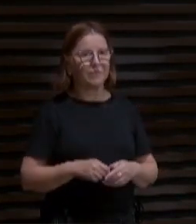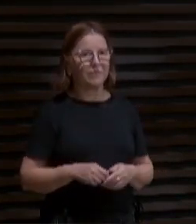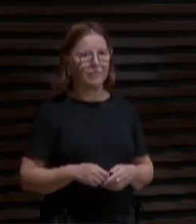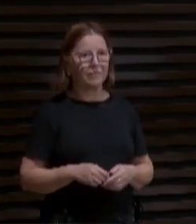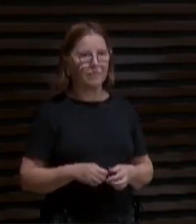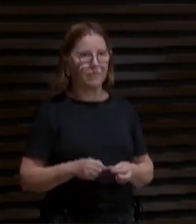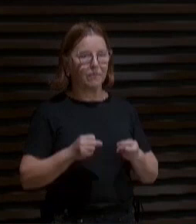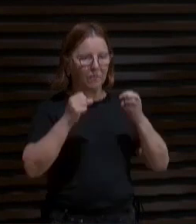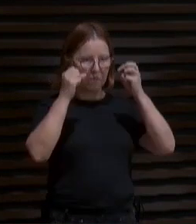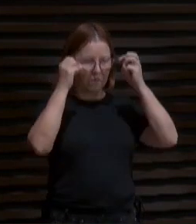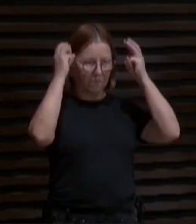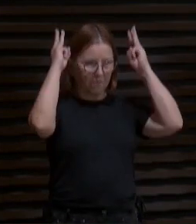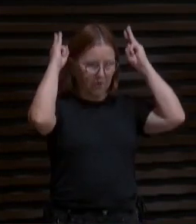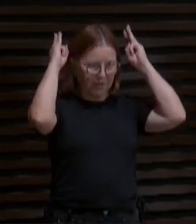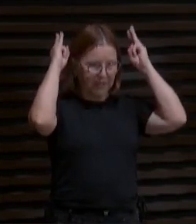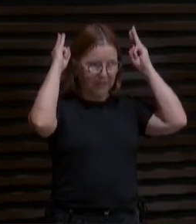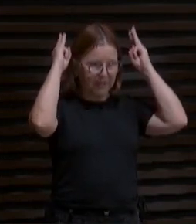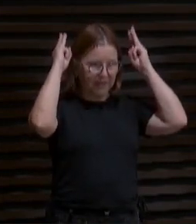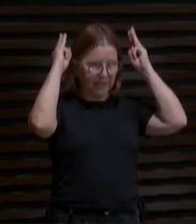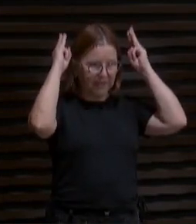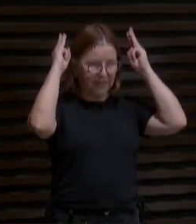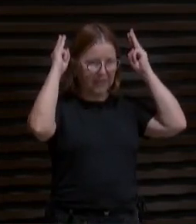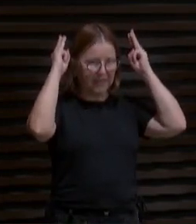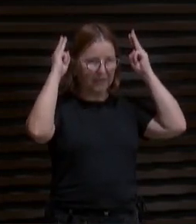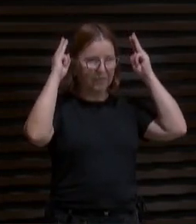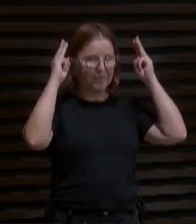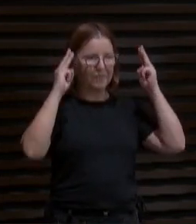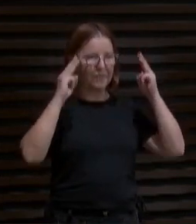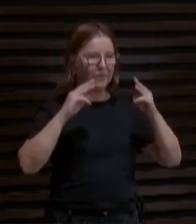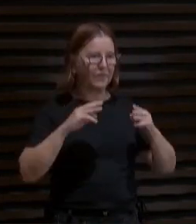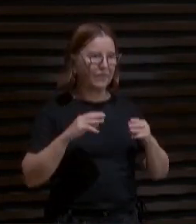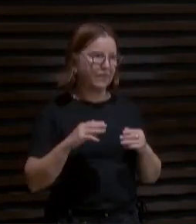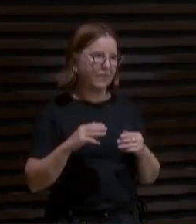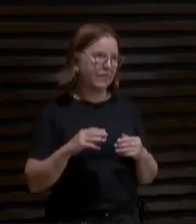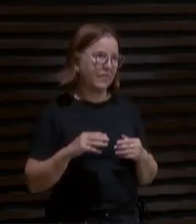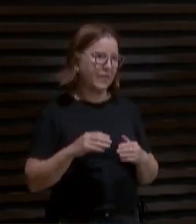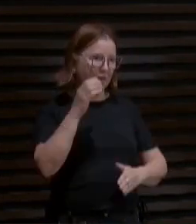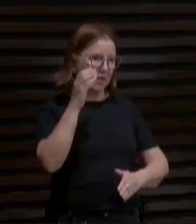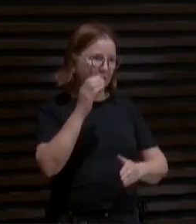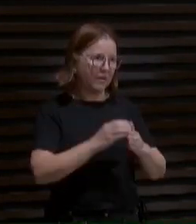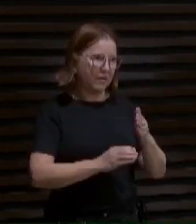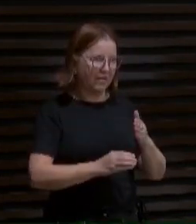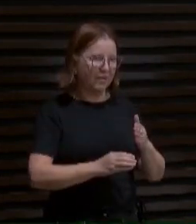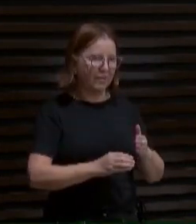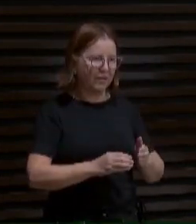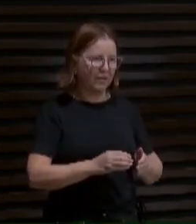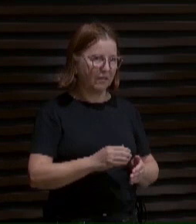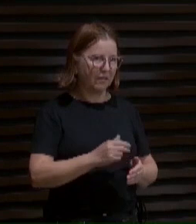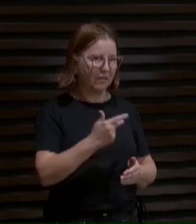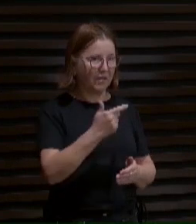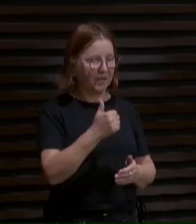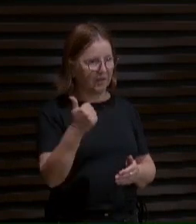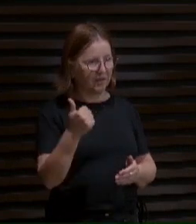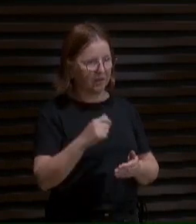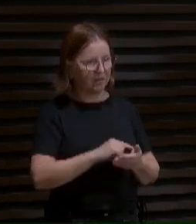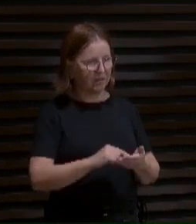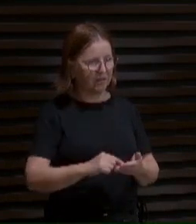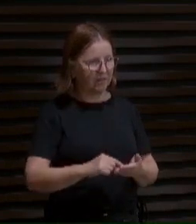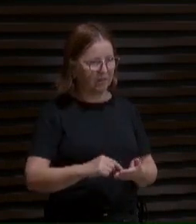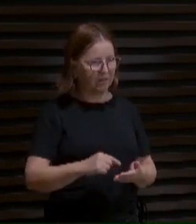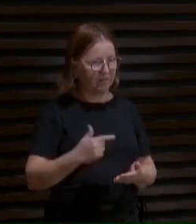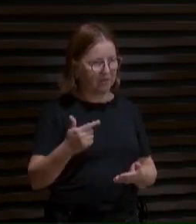Moisés dá uma pala para Israel no capítulo 31, verso 29